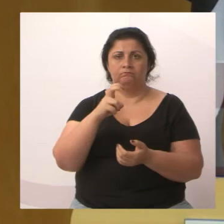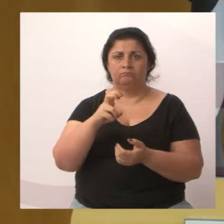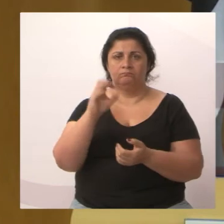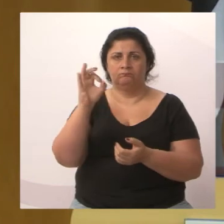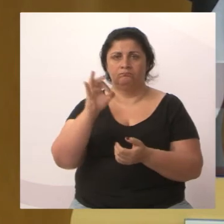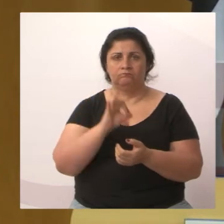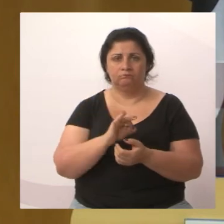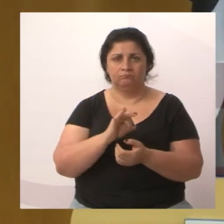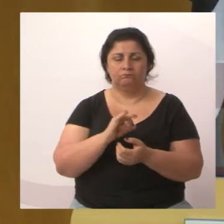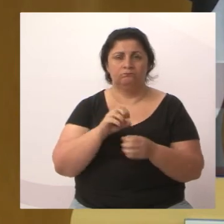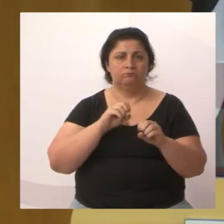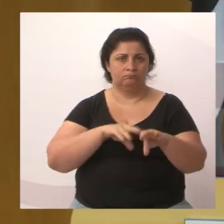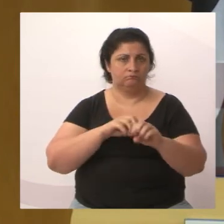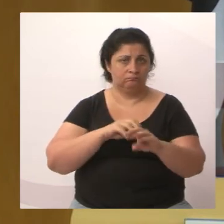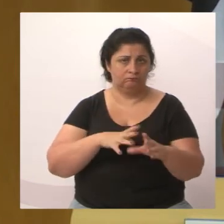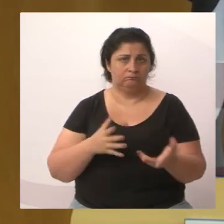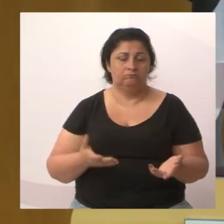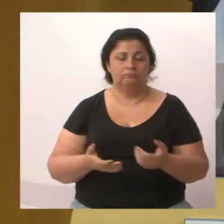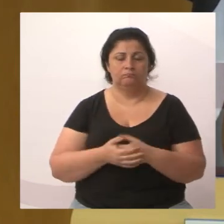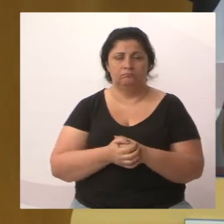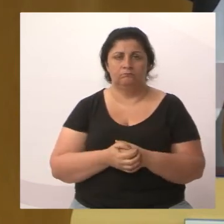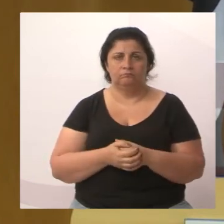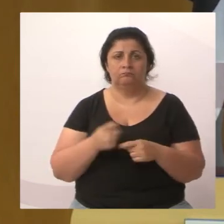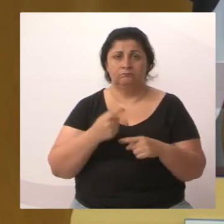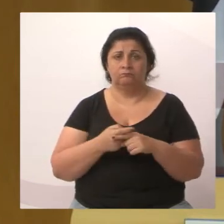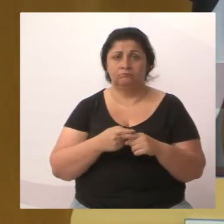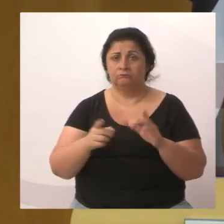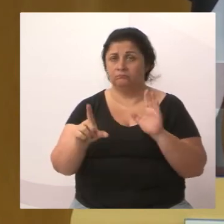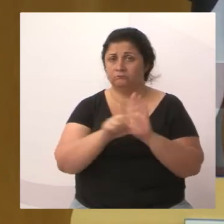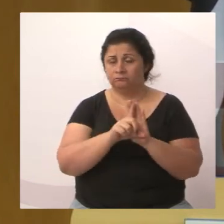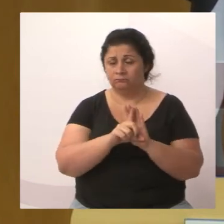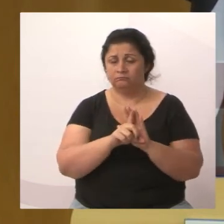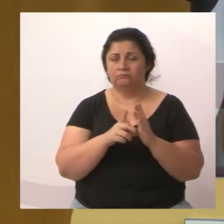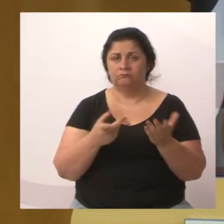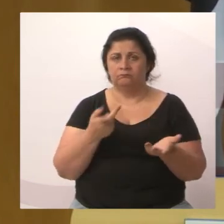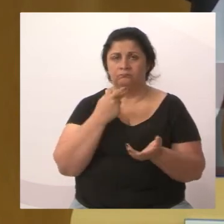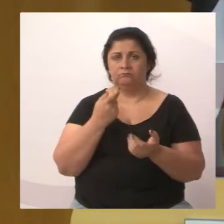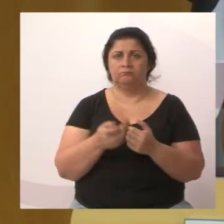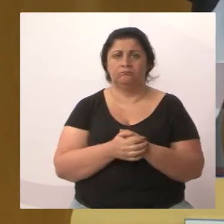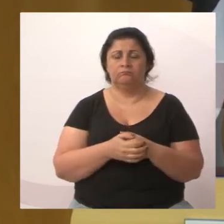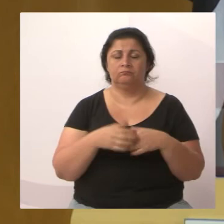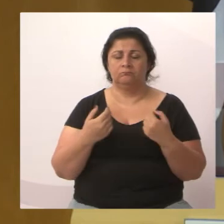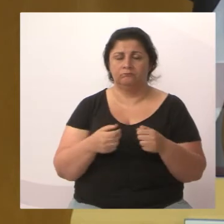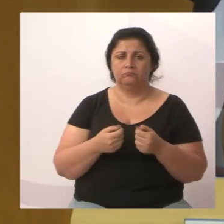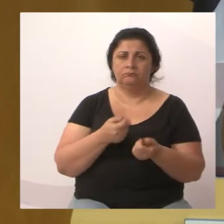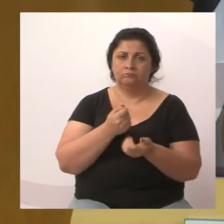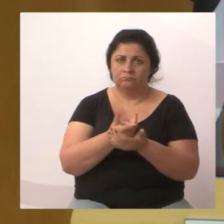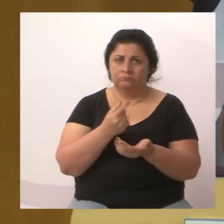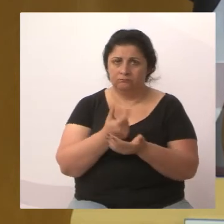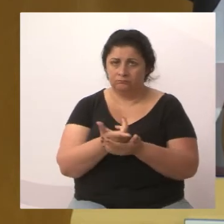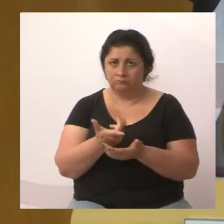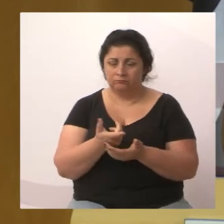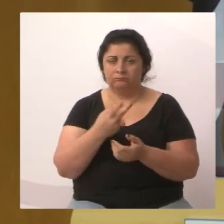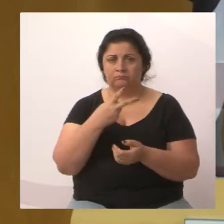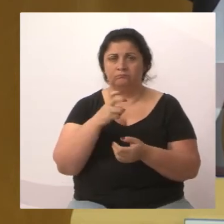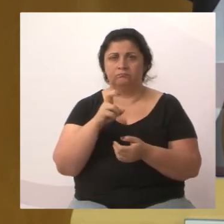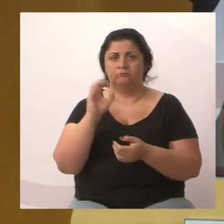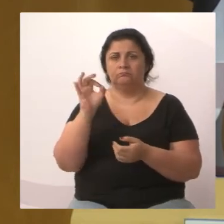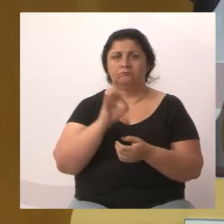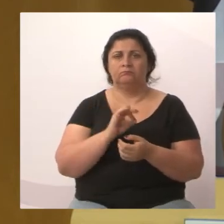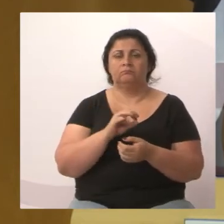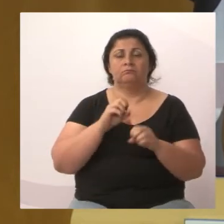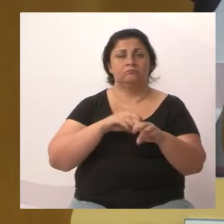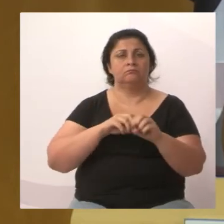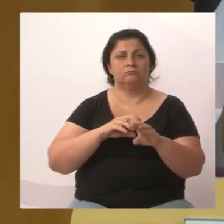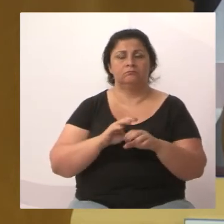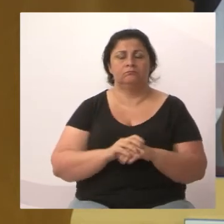está na Constituição Federal, que o município tem que investir os 25%. Não foi